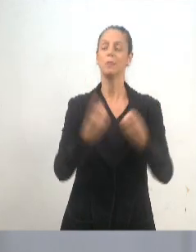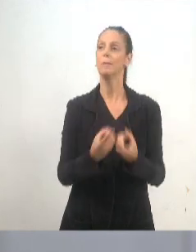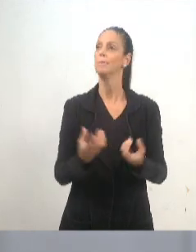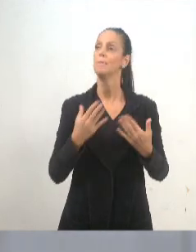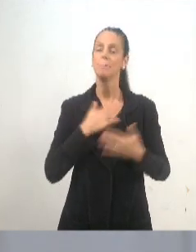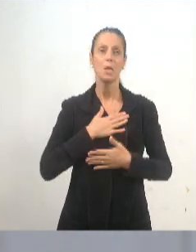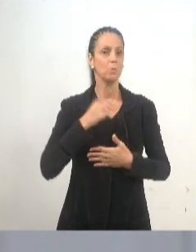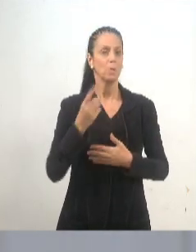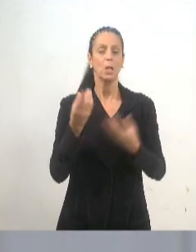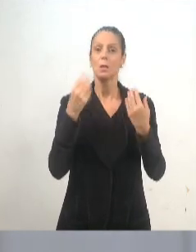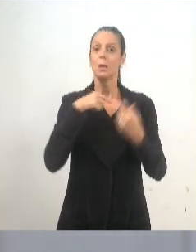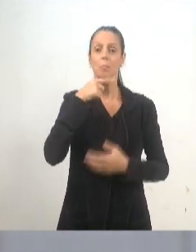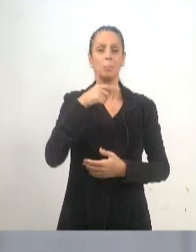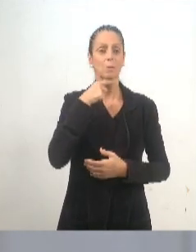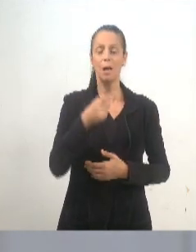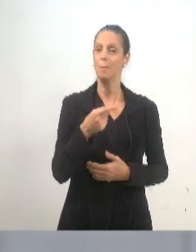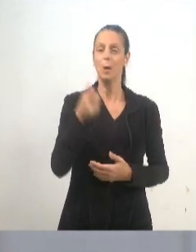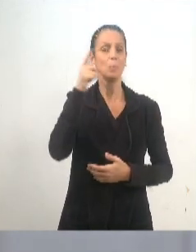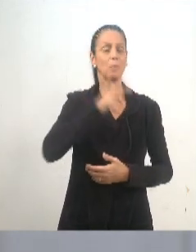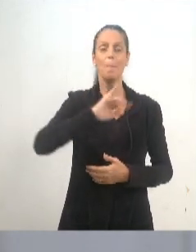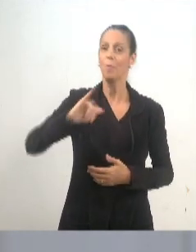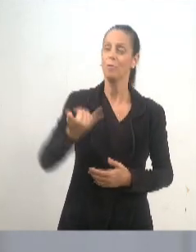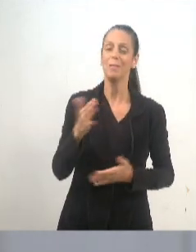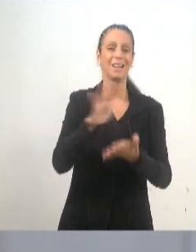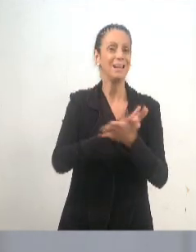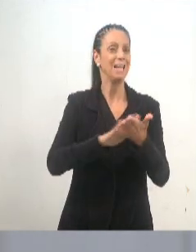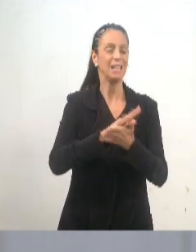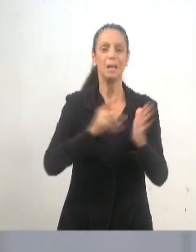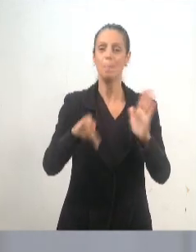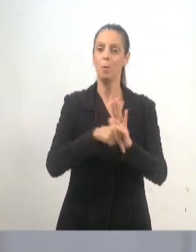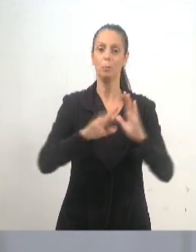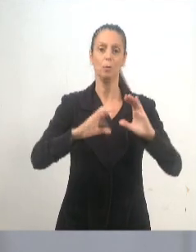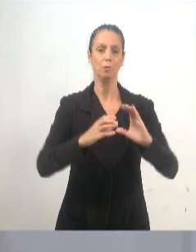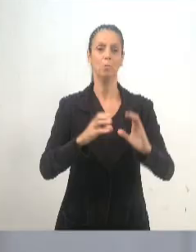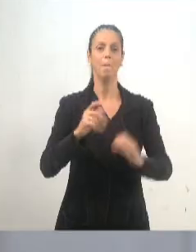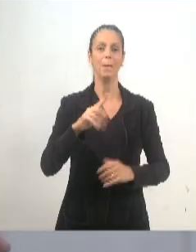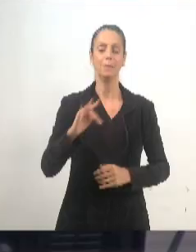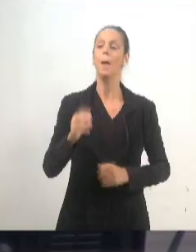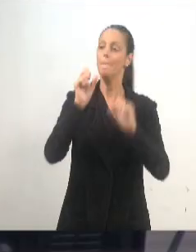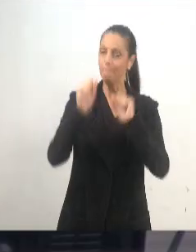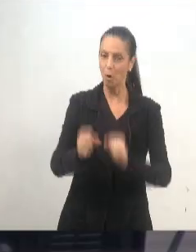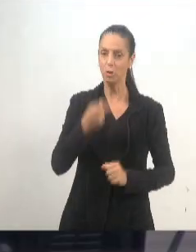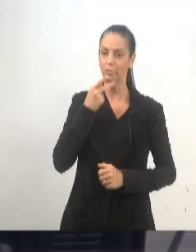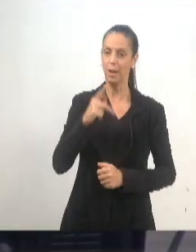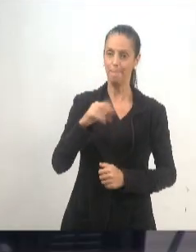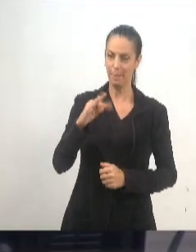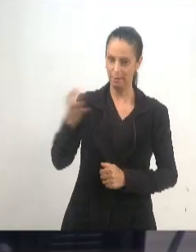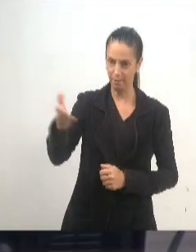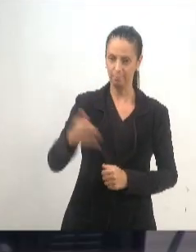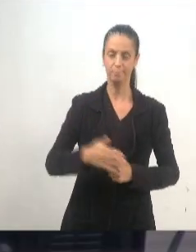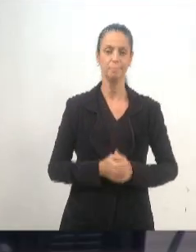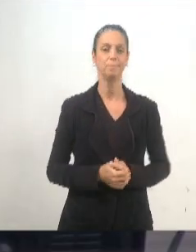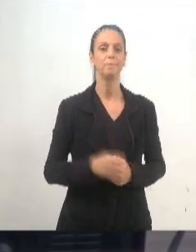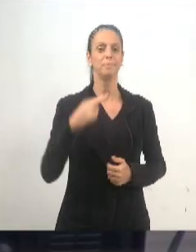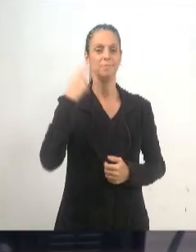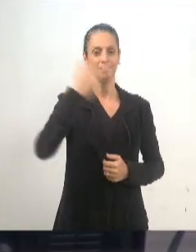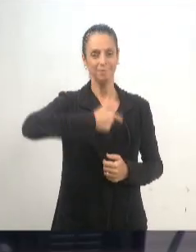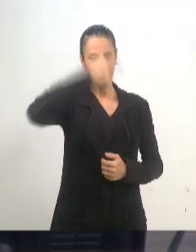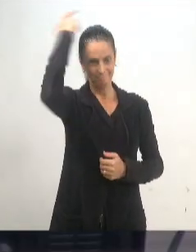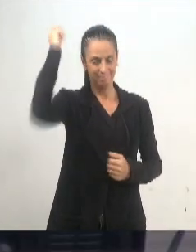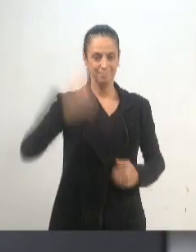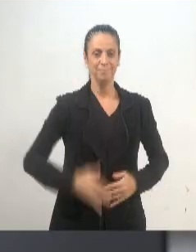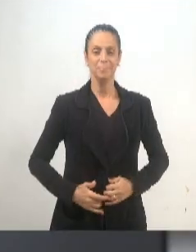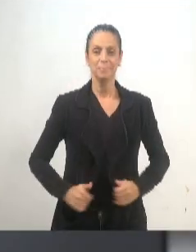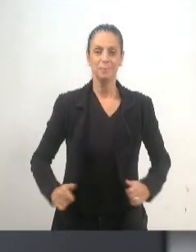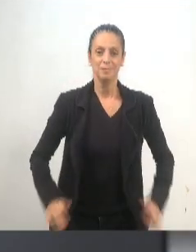Eu não consigo aproveitar nada que vem do governo do PT. Com a palavra, o PT. Ouço o vereador Adriano